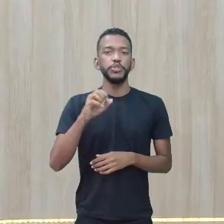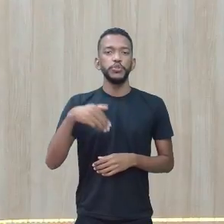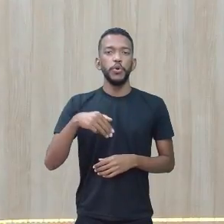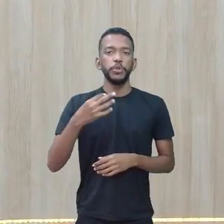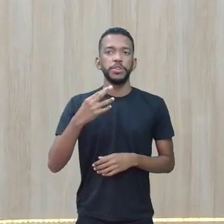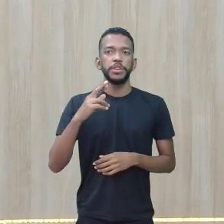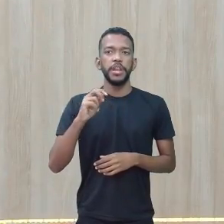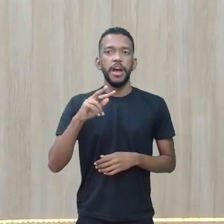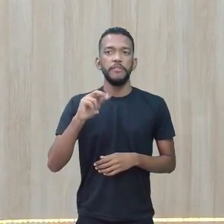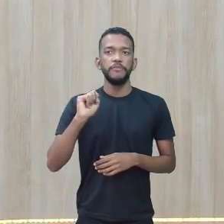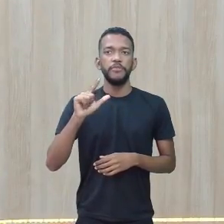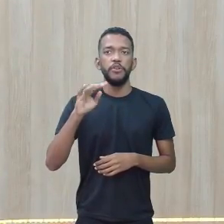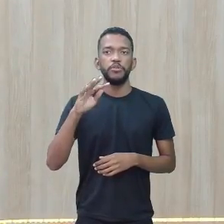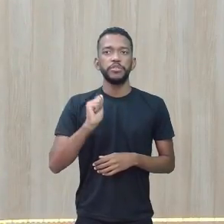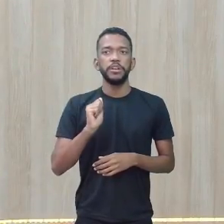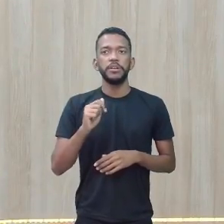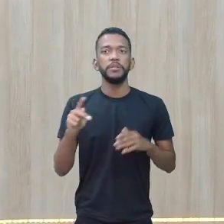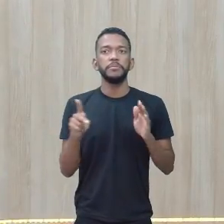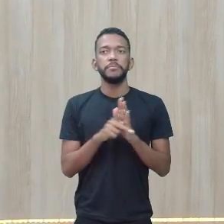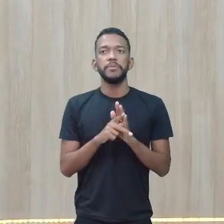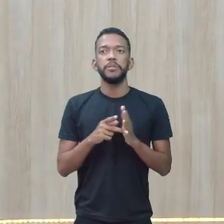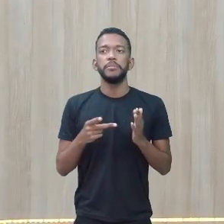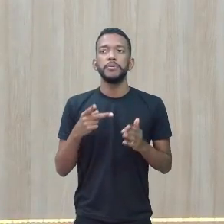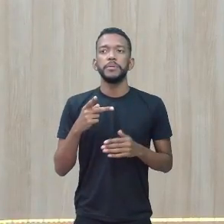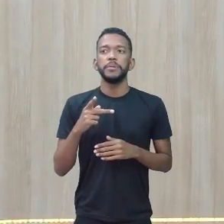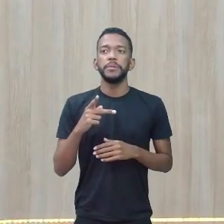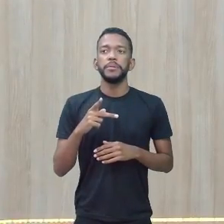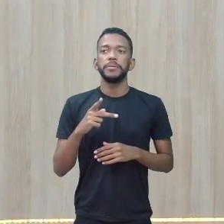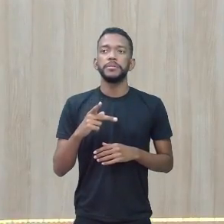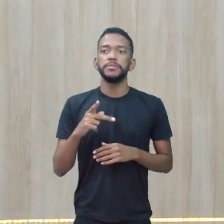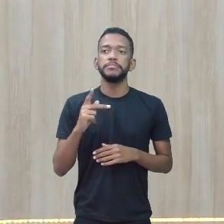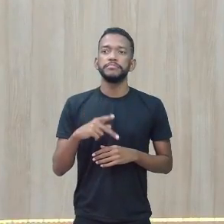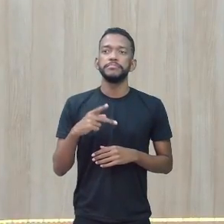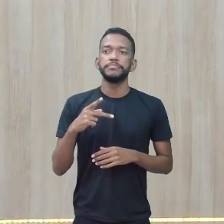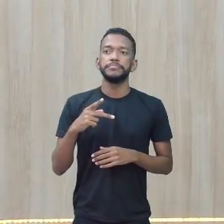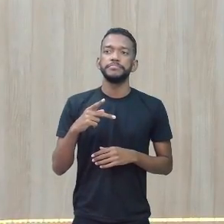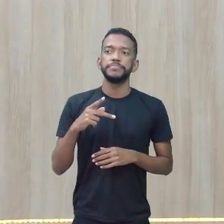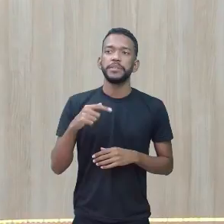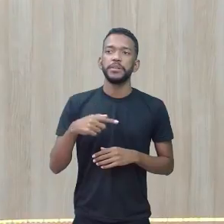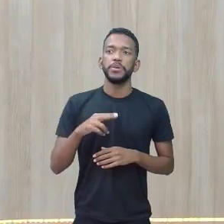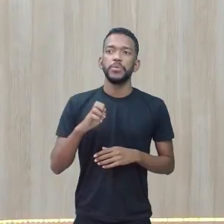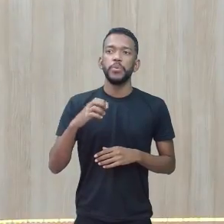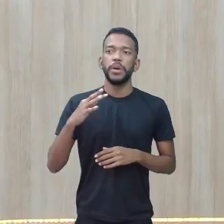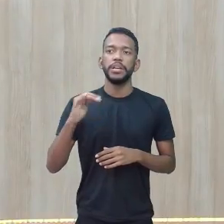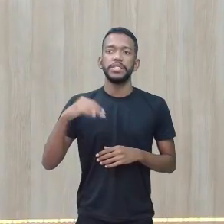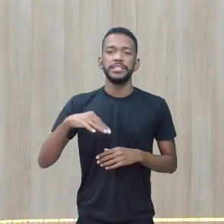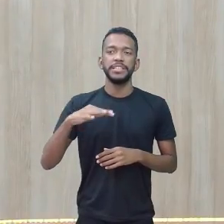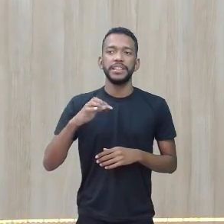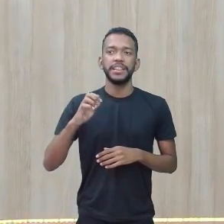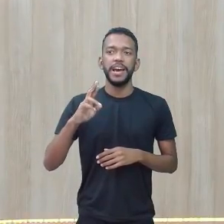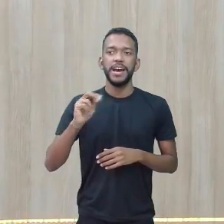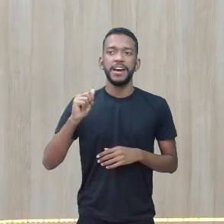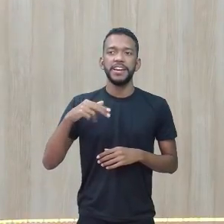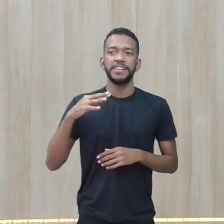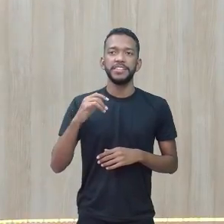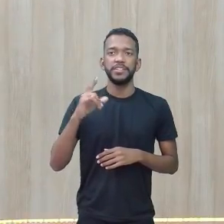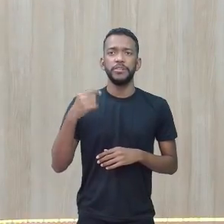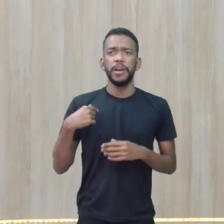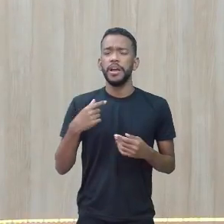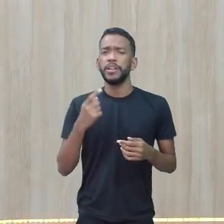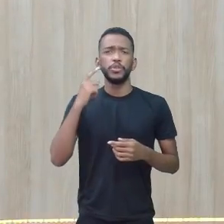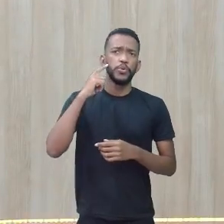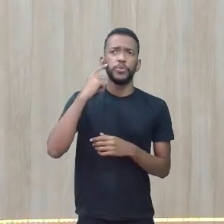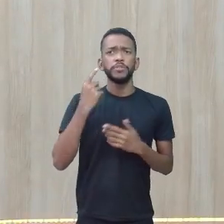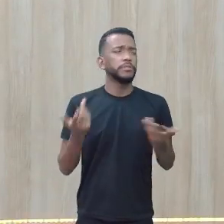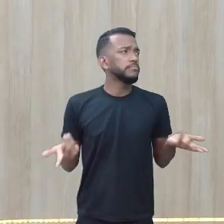um filme, Pulp Fiction, do Quentin Tarantino, e que viralizou como forma de expressar dúvida, né?